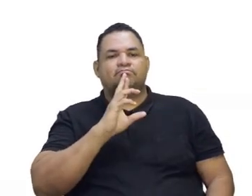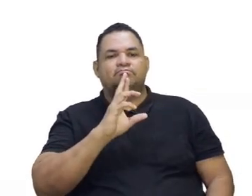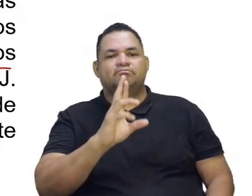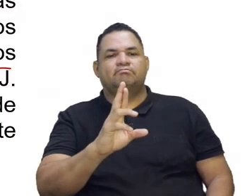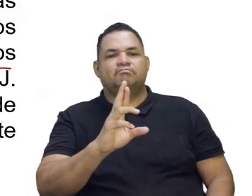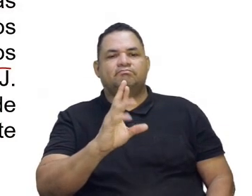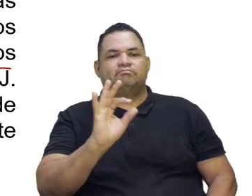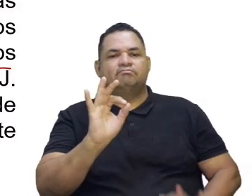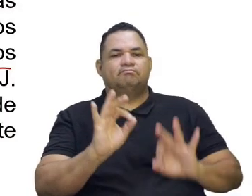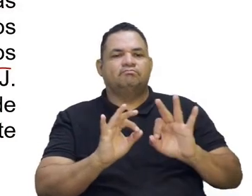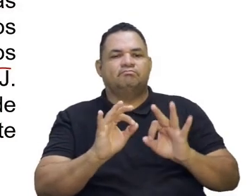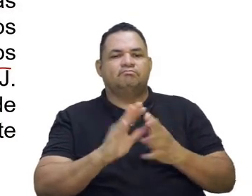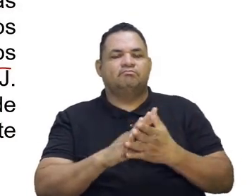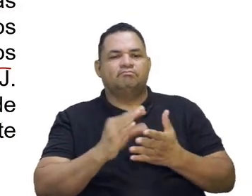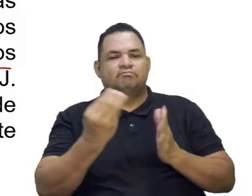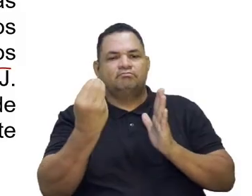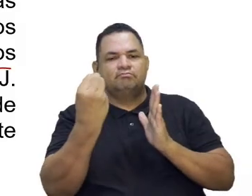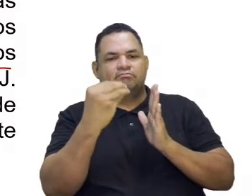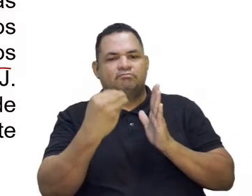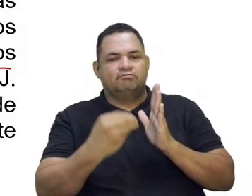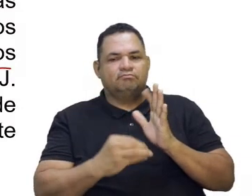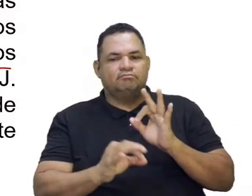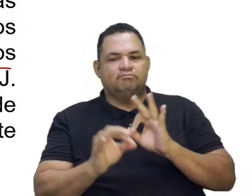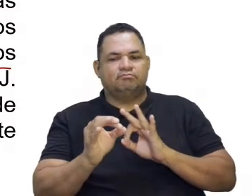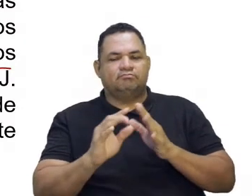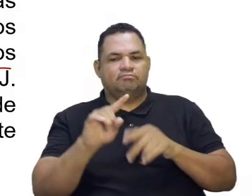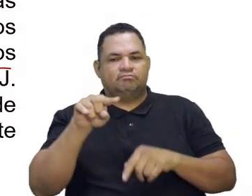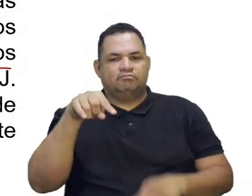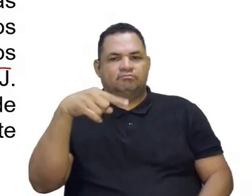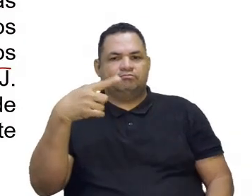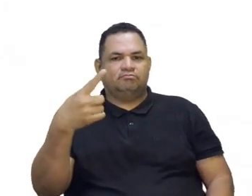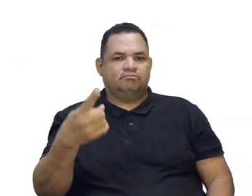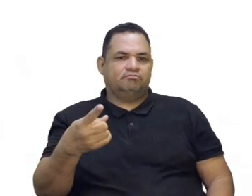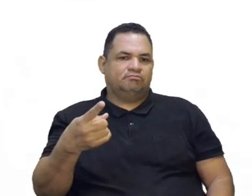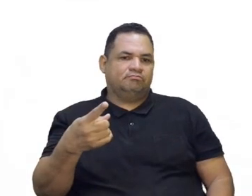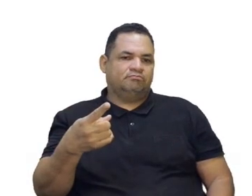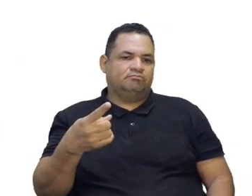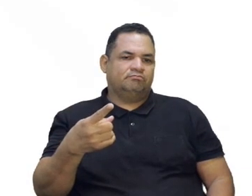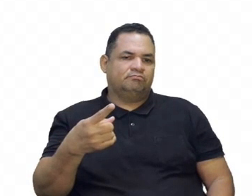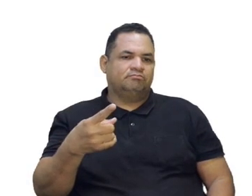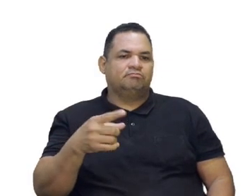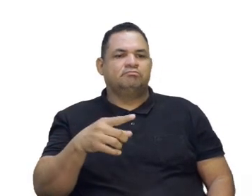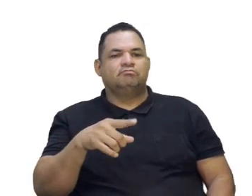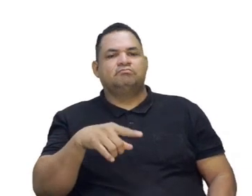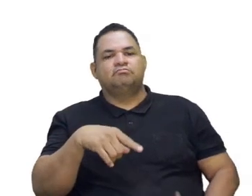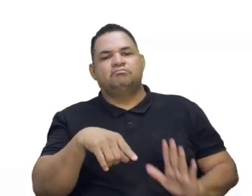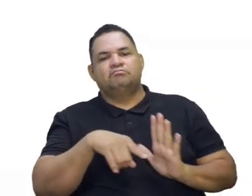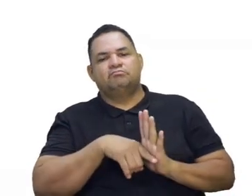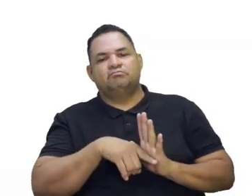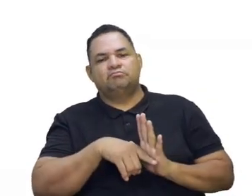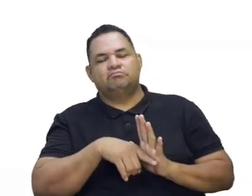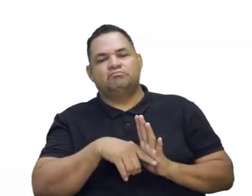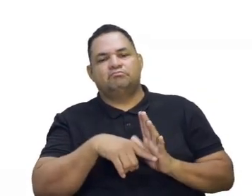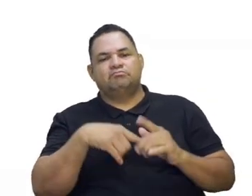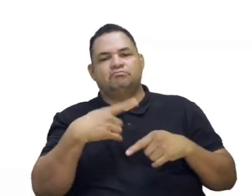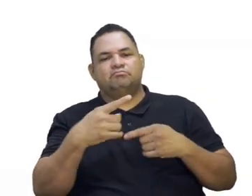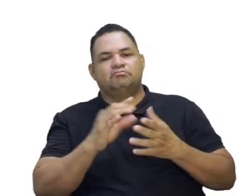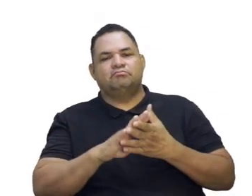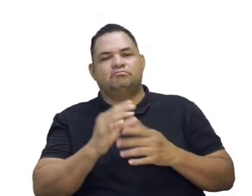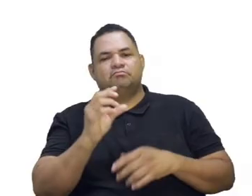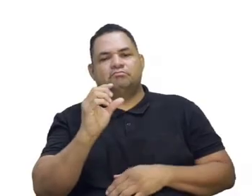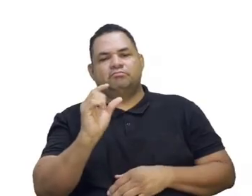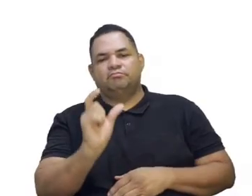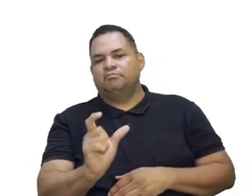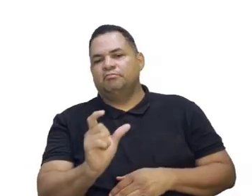resposta conforme o preenchimento que nós fizemos. Depois de elétron vem negativa, tá aqui. E por último a